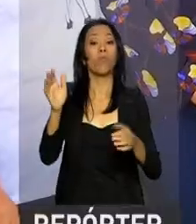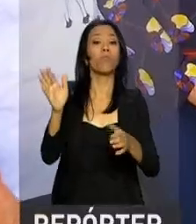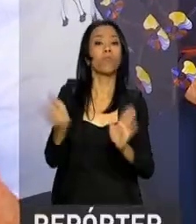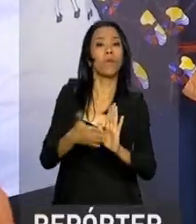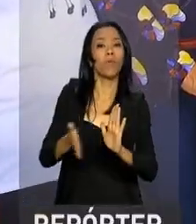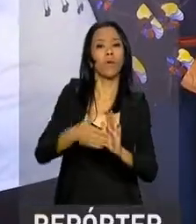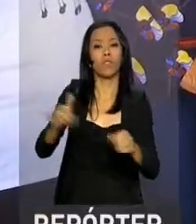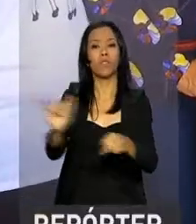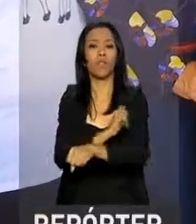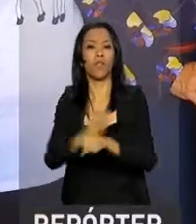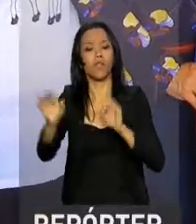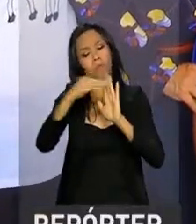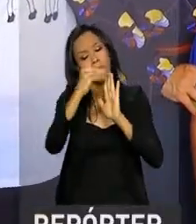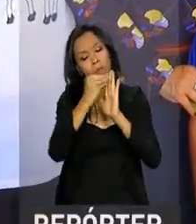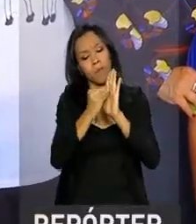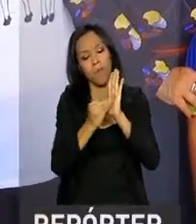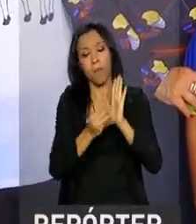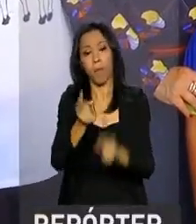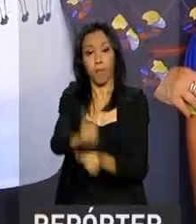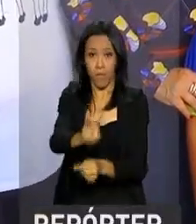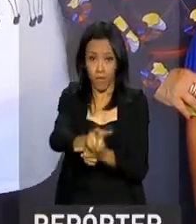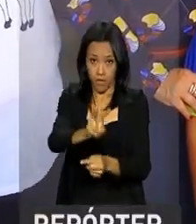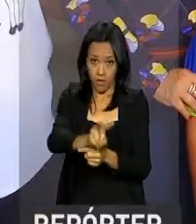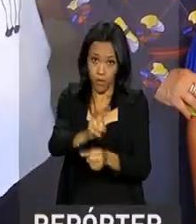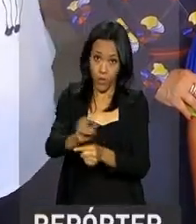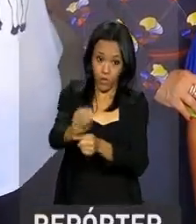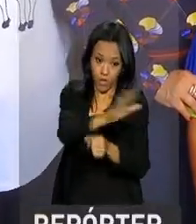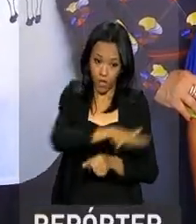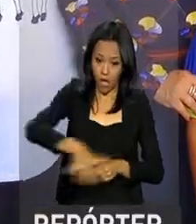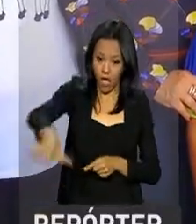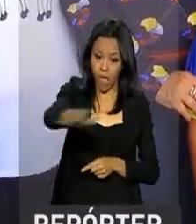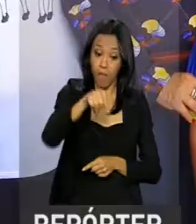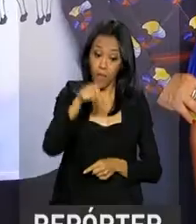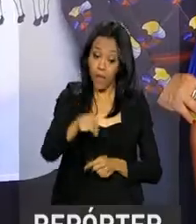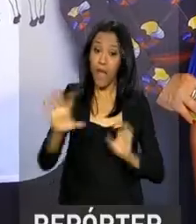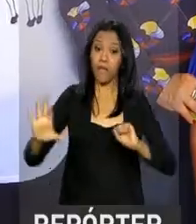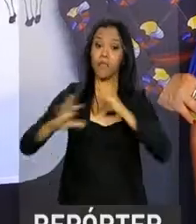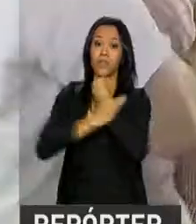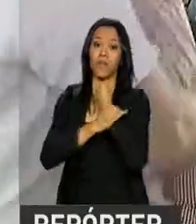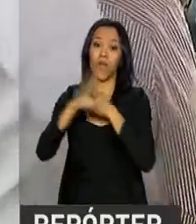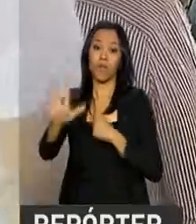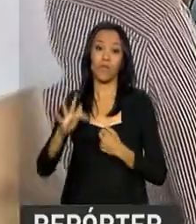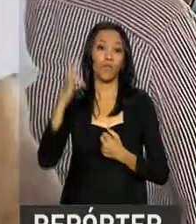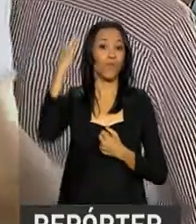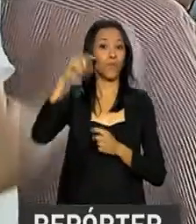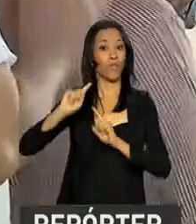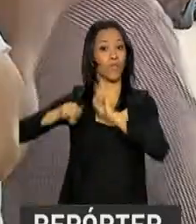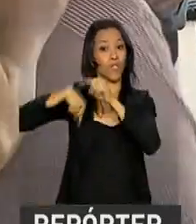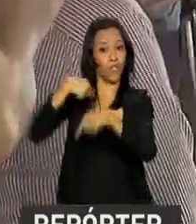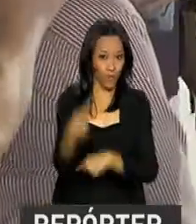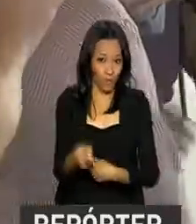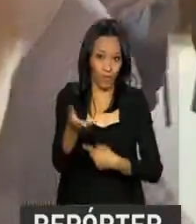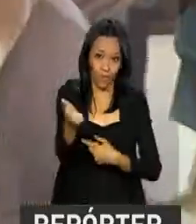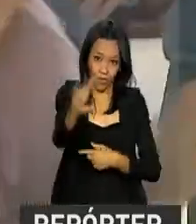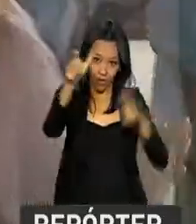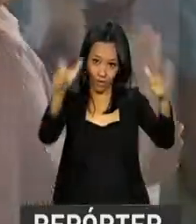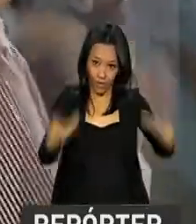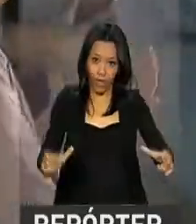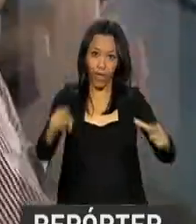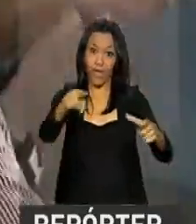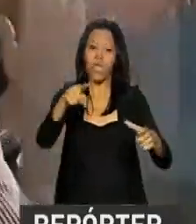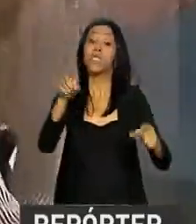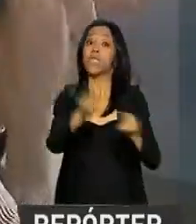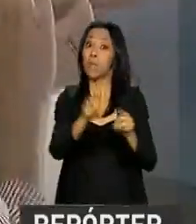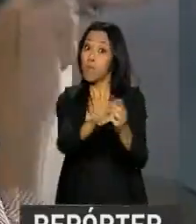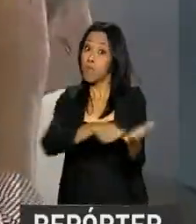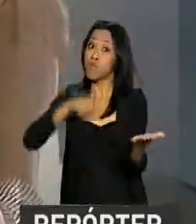meio ambiente e garantir o pantanal para as futuras gerações assinou decreto que vai permitir que multas